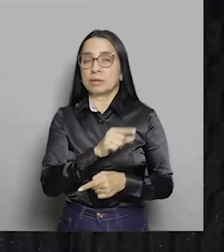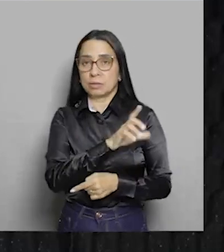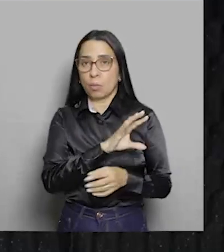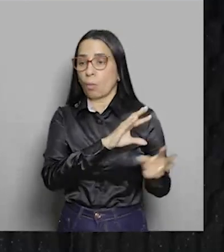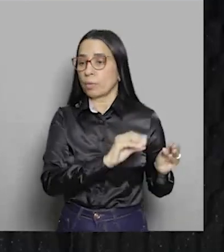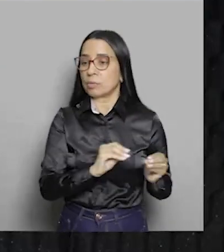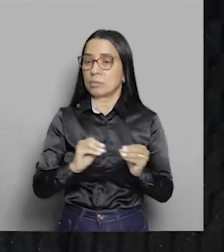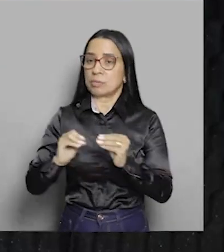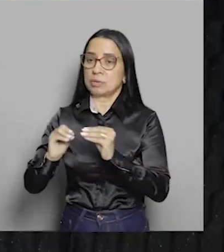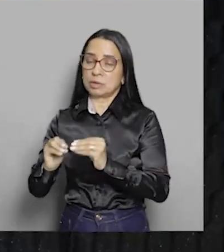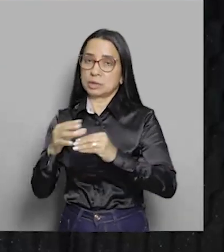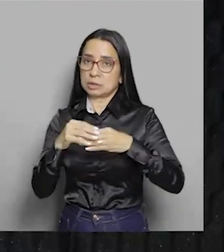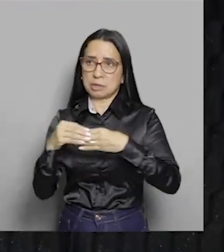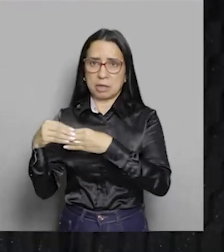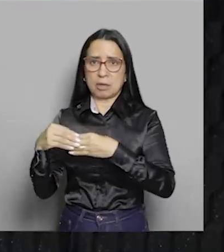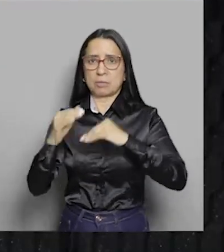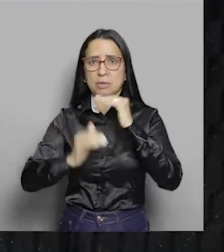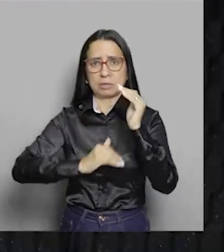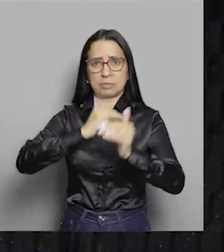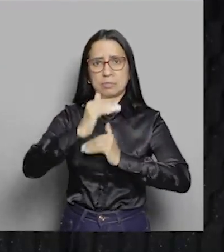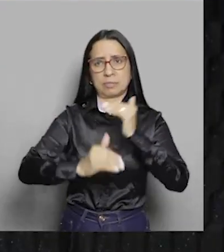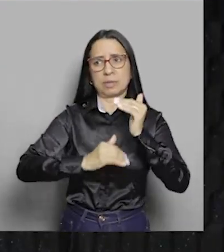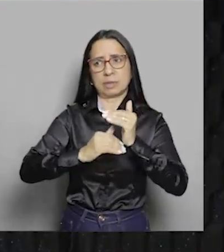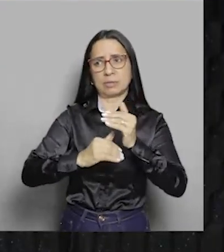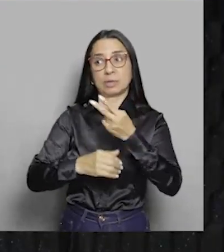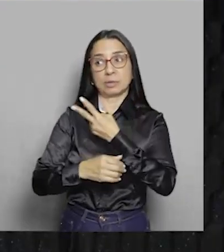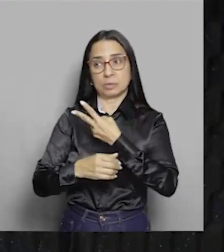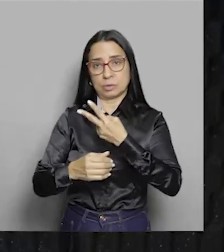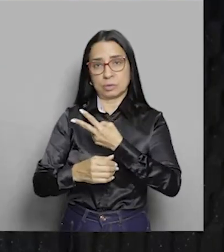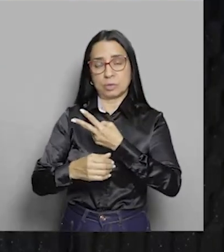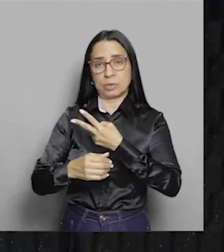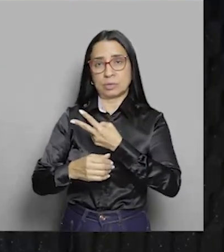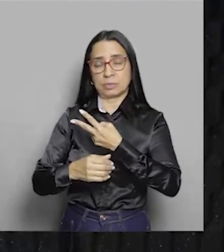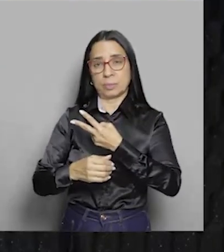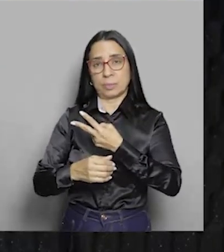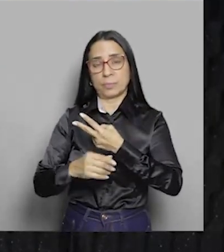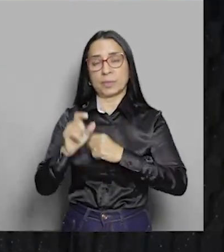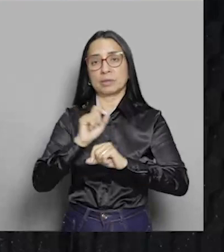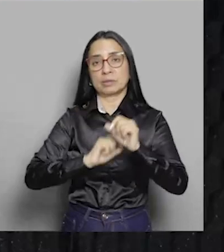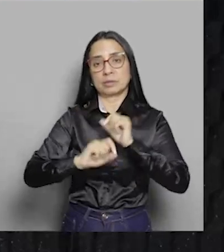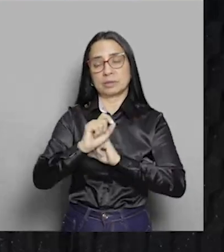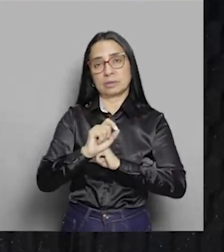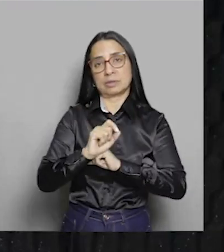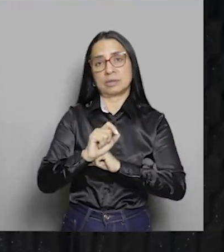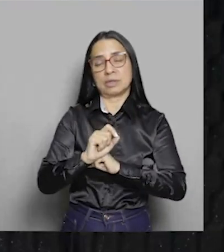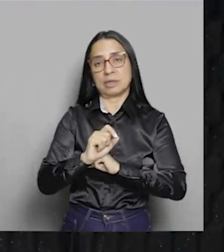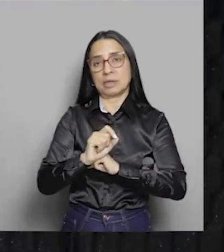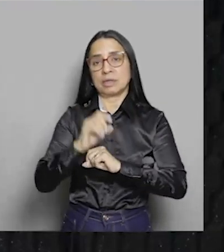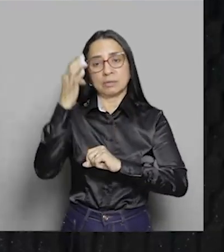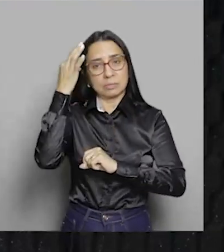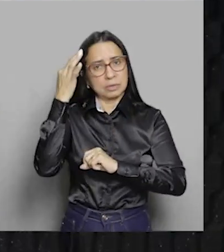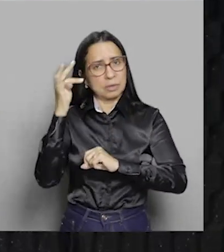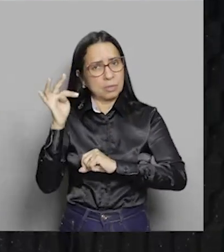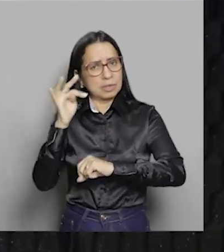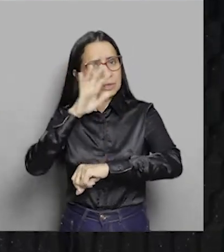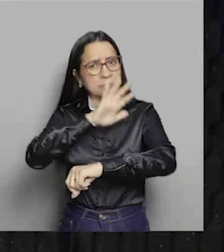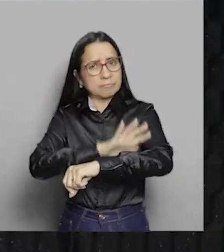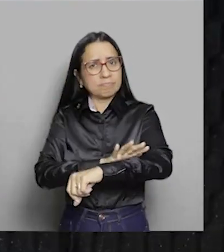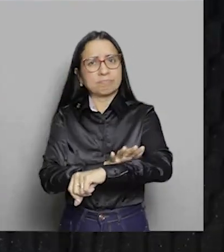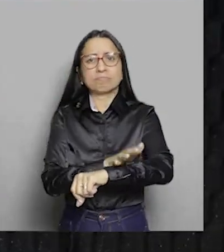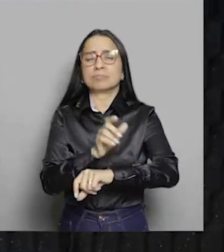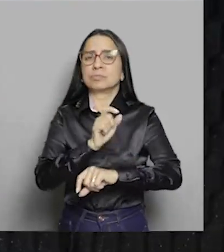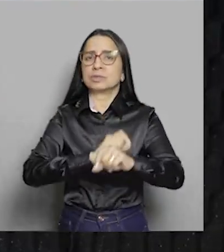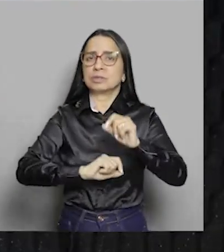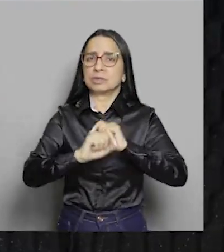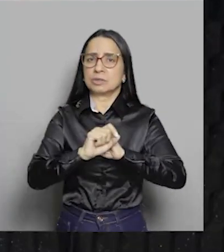esse desenvolvimento para a África e na Ásia. Quando, na verdade, essas teorias são teorias racistas, são